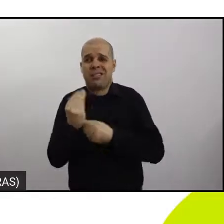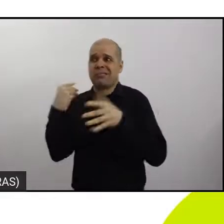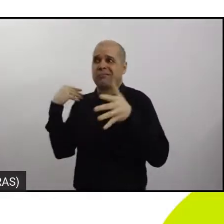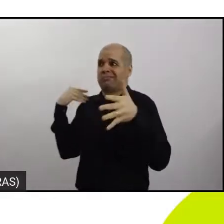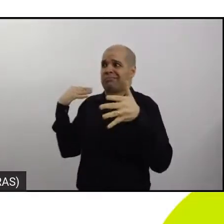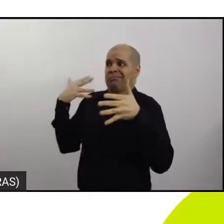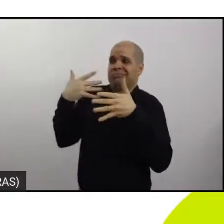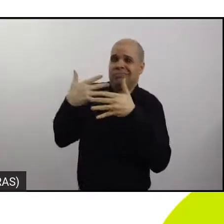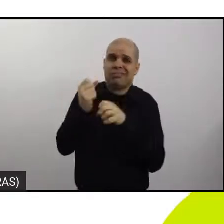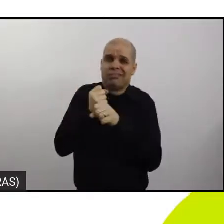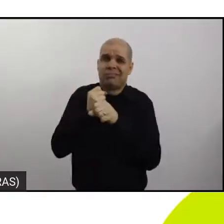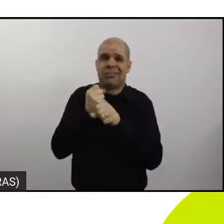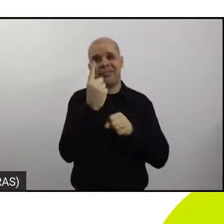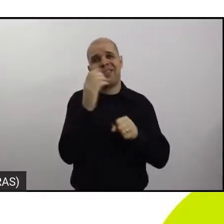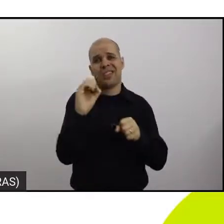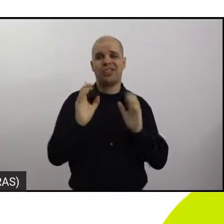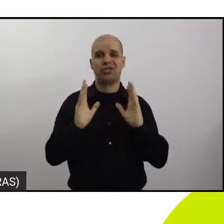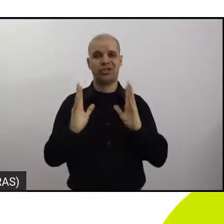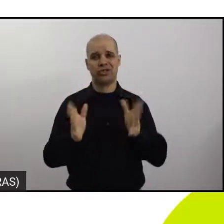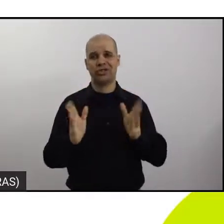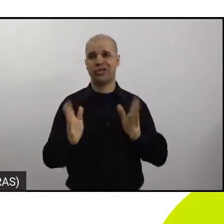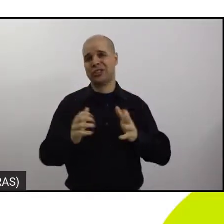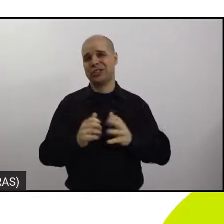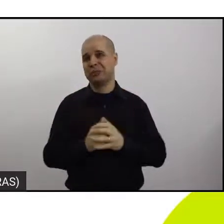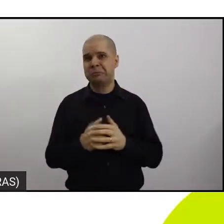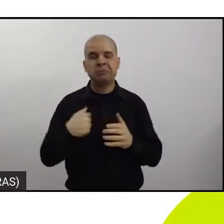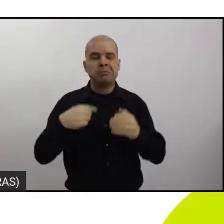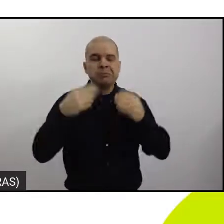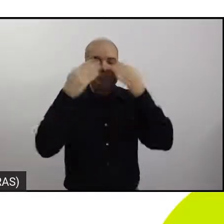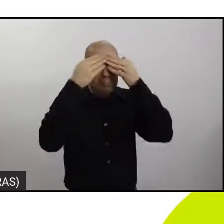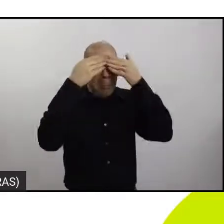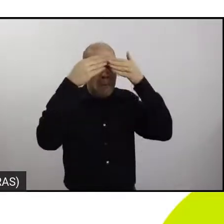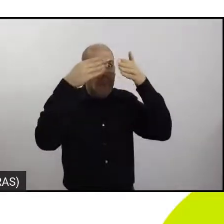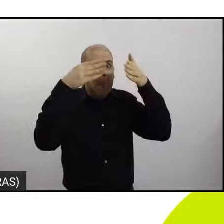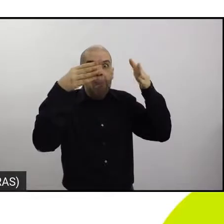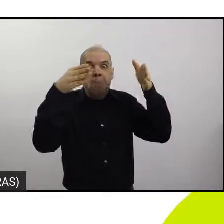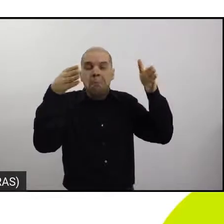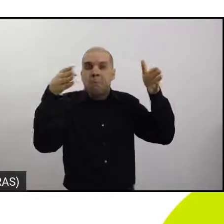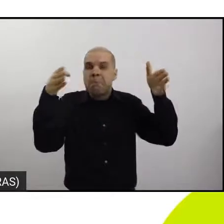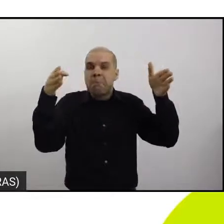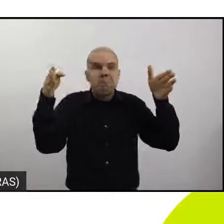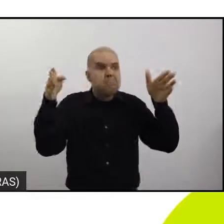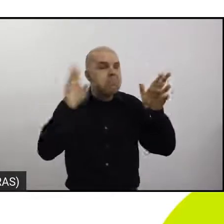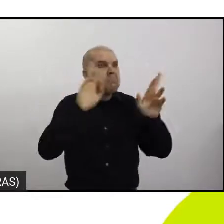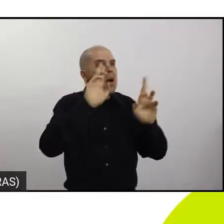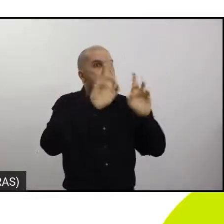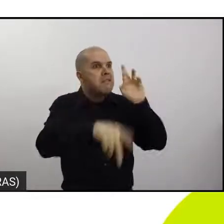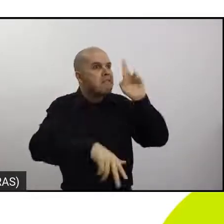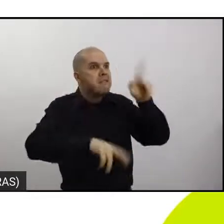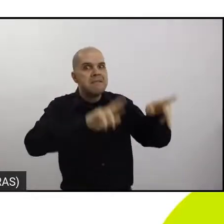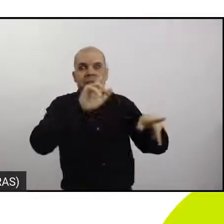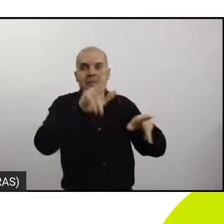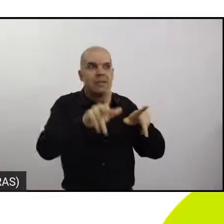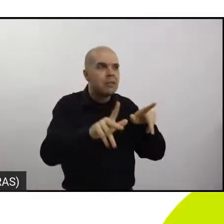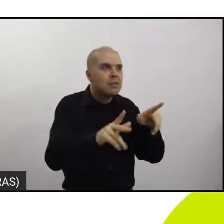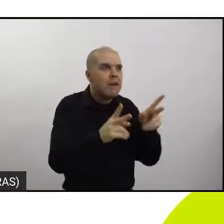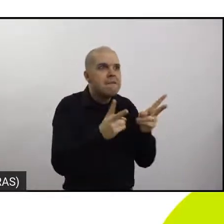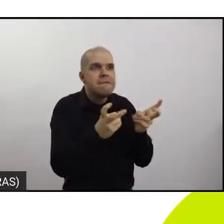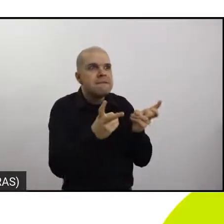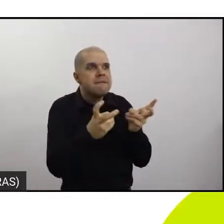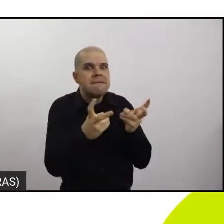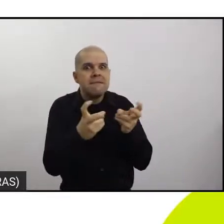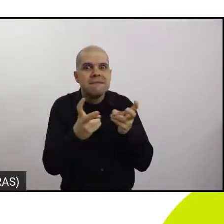eu tá abrindo muito minha cabeça, assim, tô tendo muitas ideias e tô